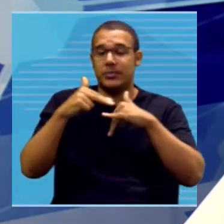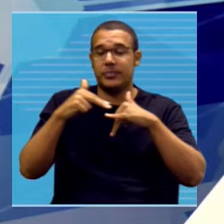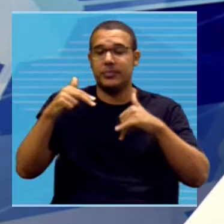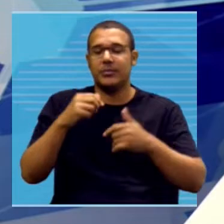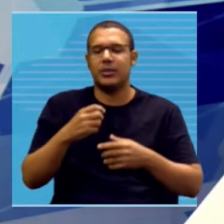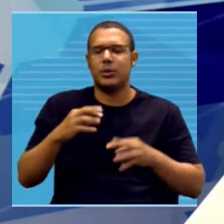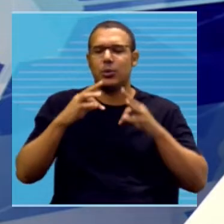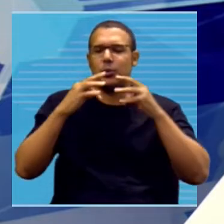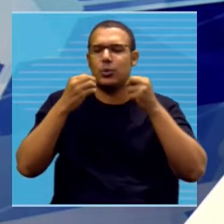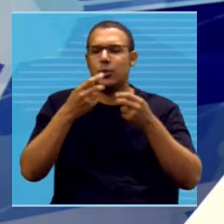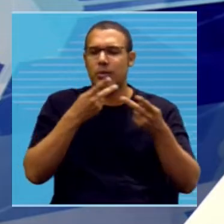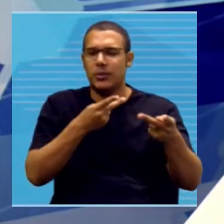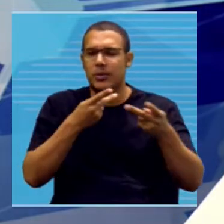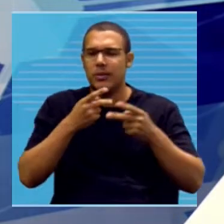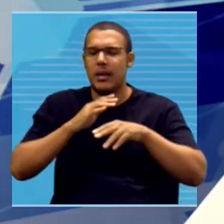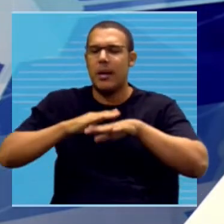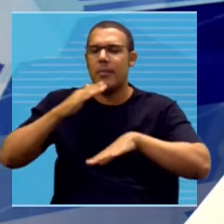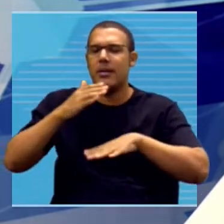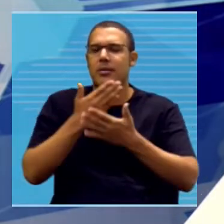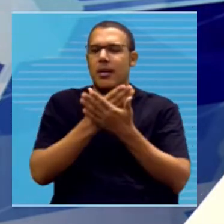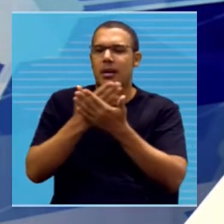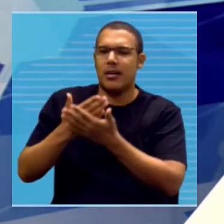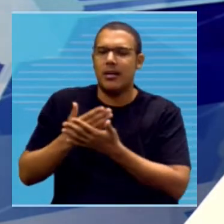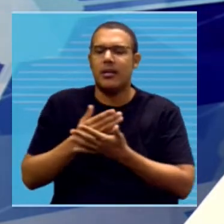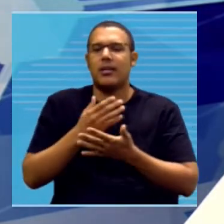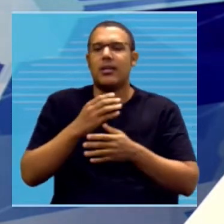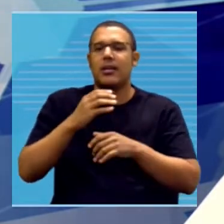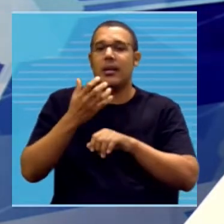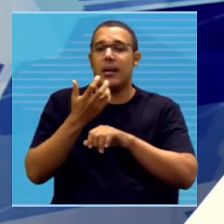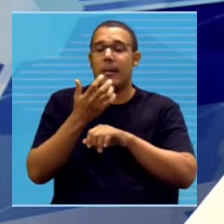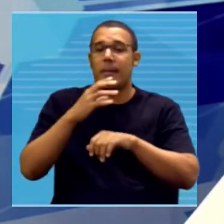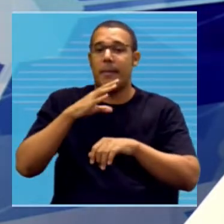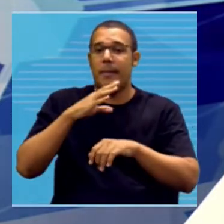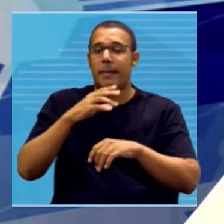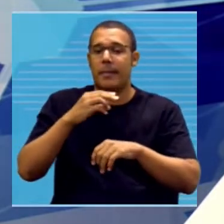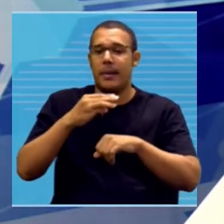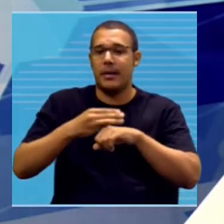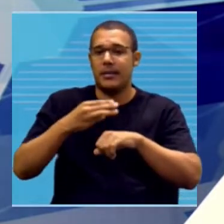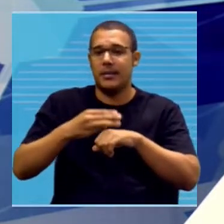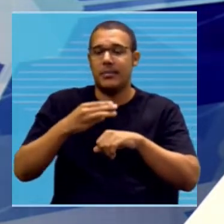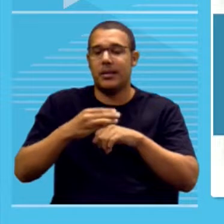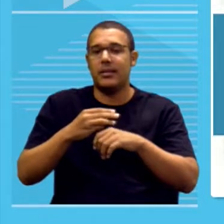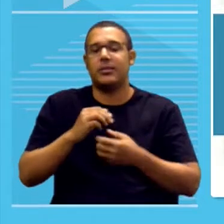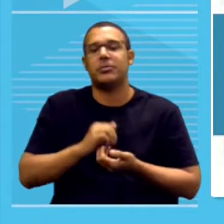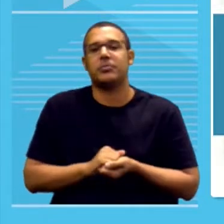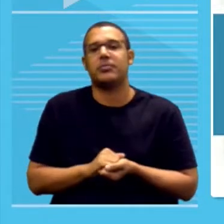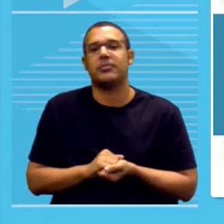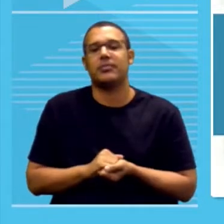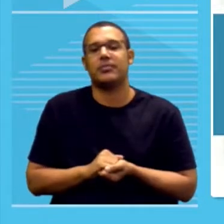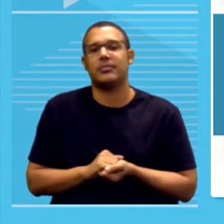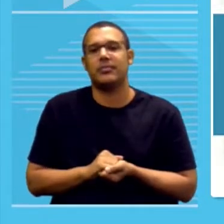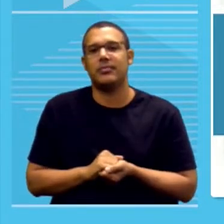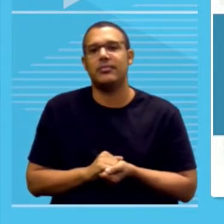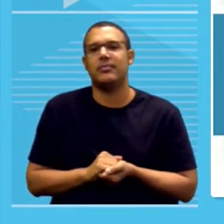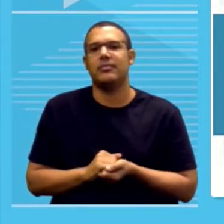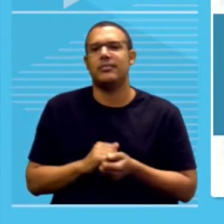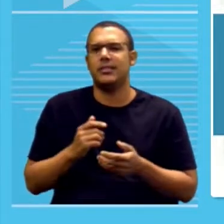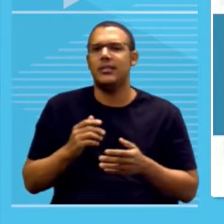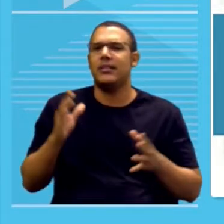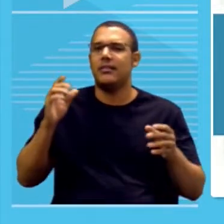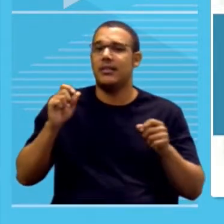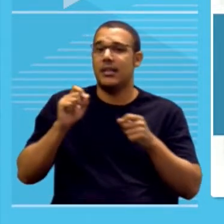sejam bem-vindos a mais uma aula de matemática aí já etapa 7 E como sempre a gente vai fazer aquela